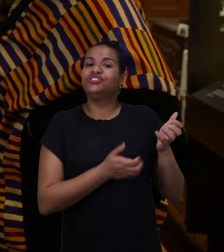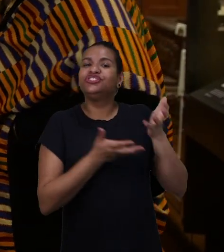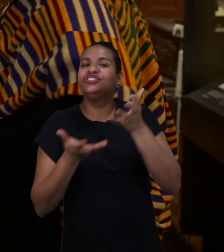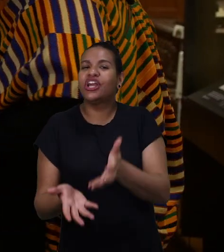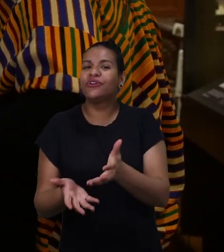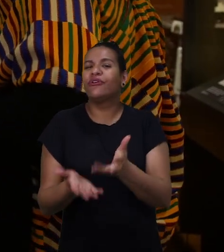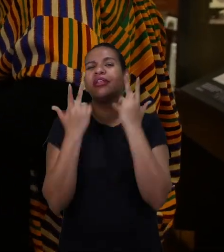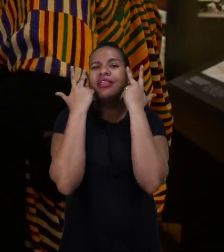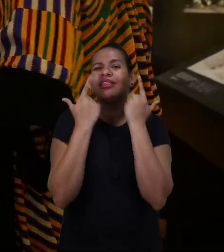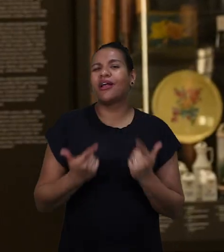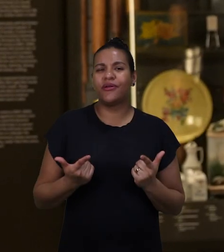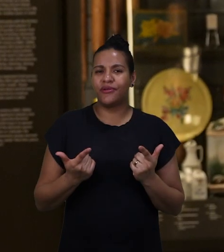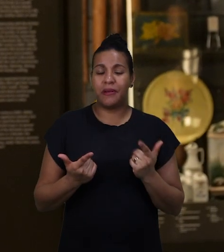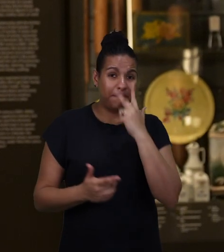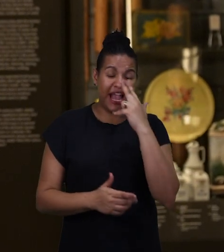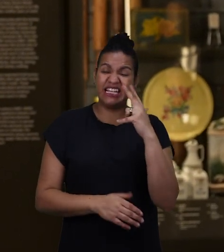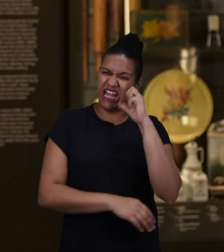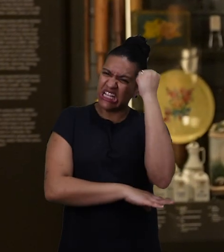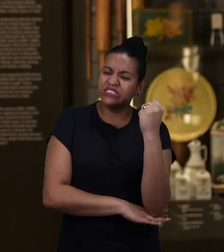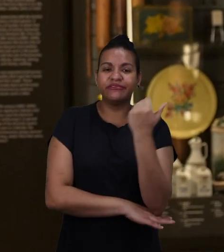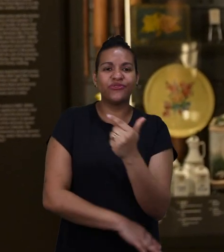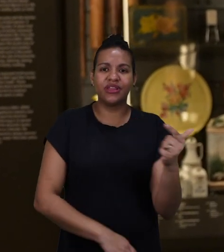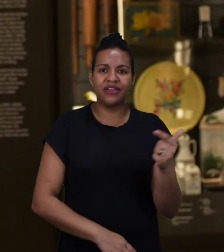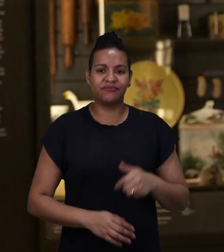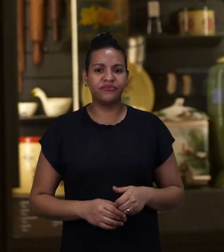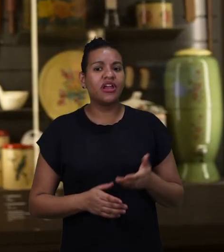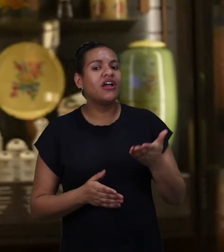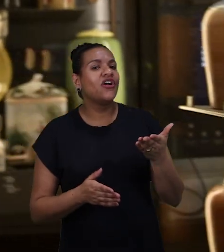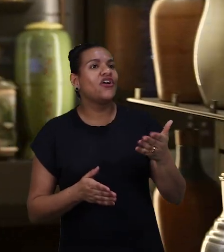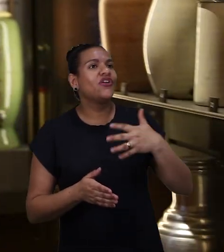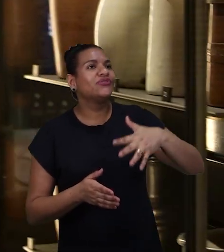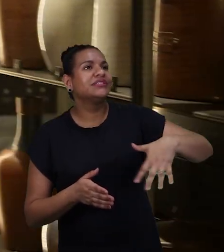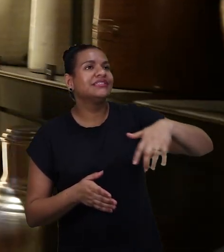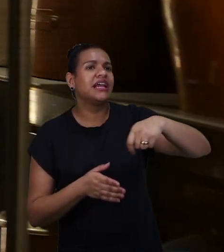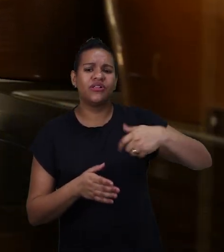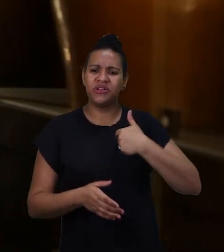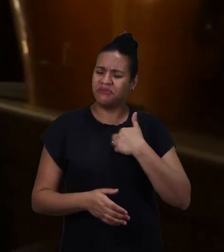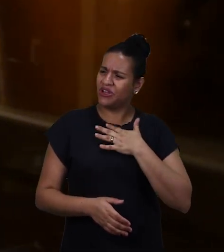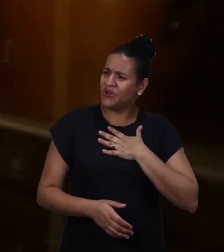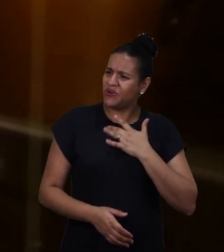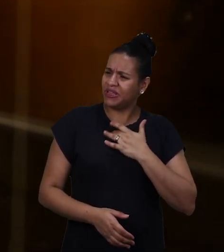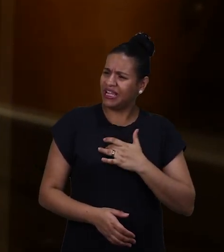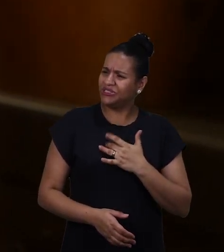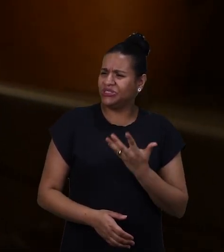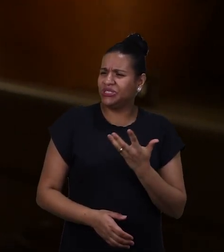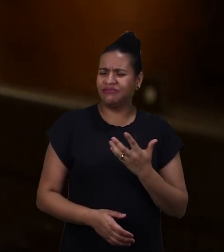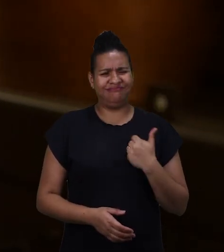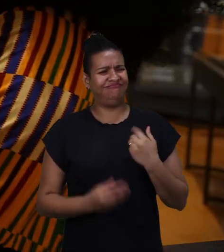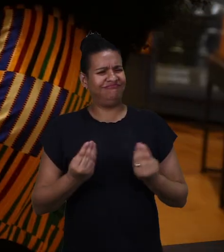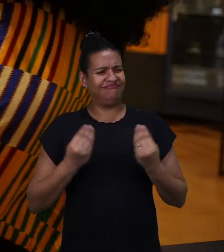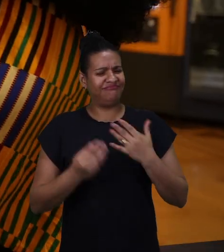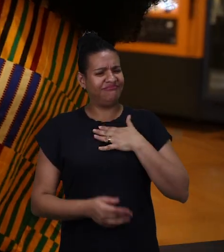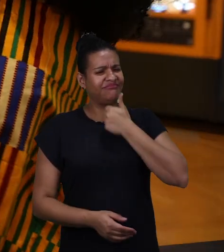não tivesse resistência. A cozinha é teu lugar? Como, nossa, coitadinho. E aí eu ficava assim, gente,